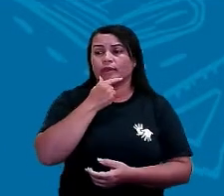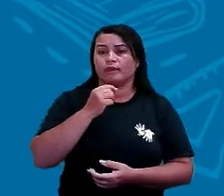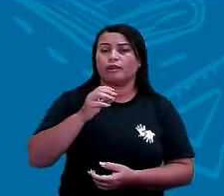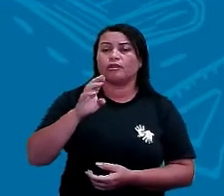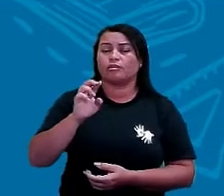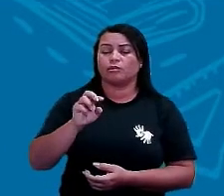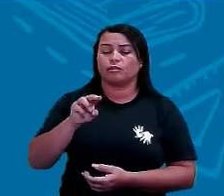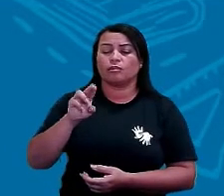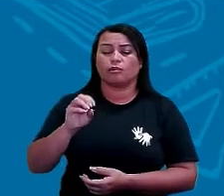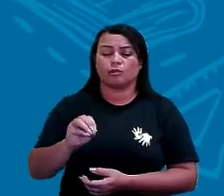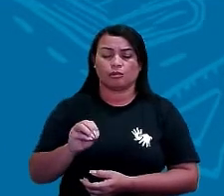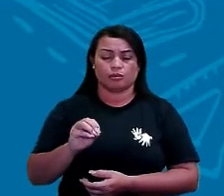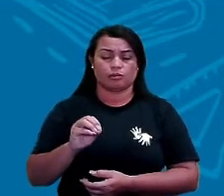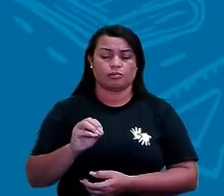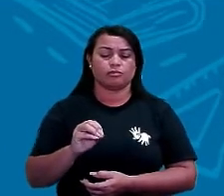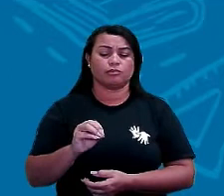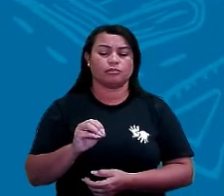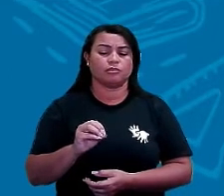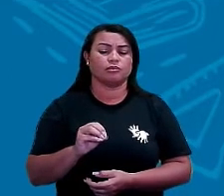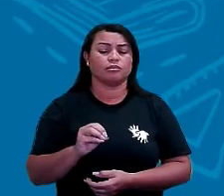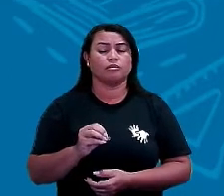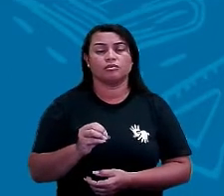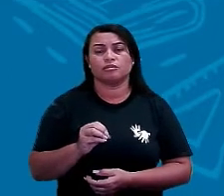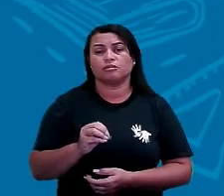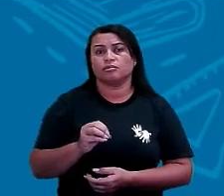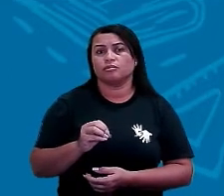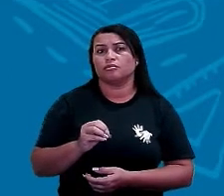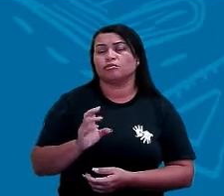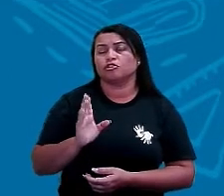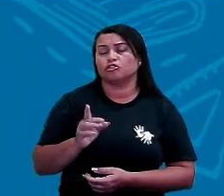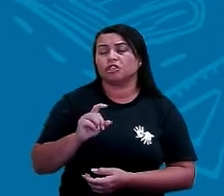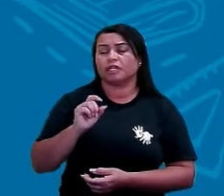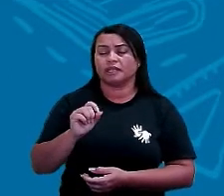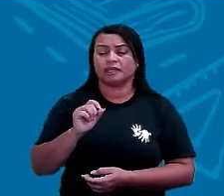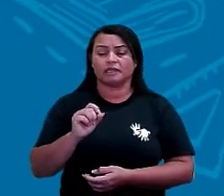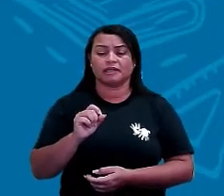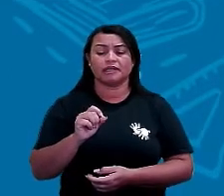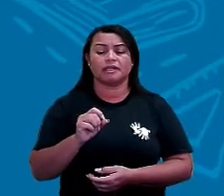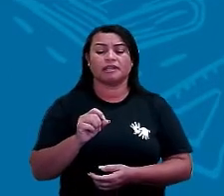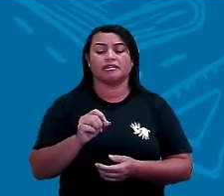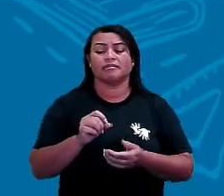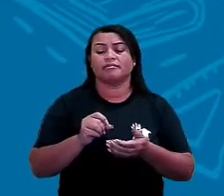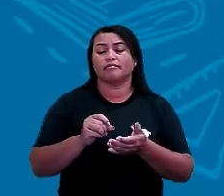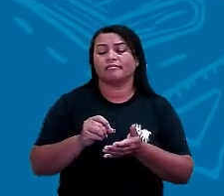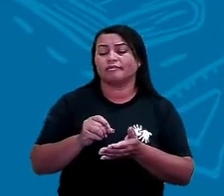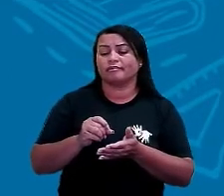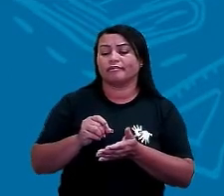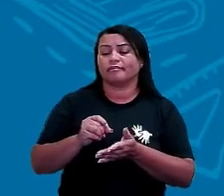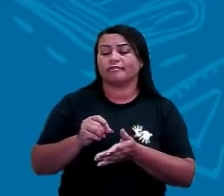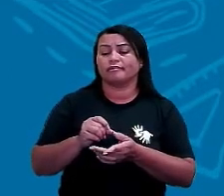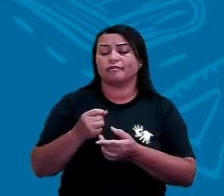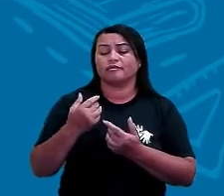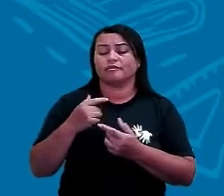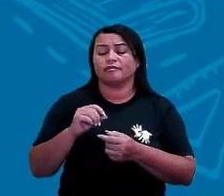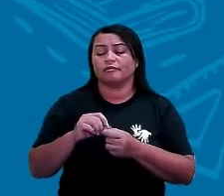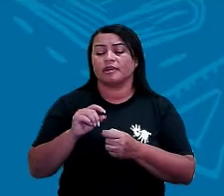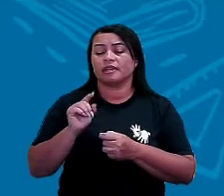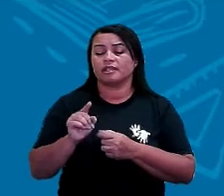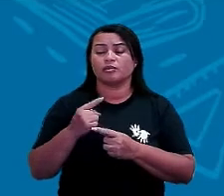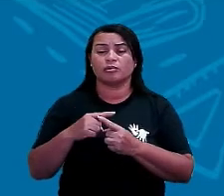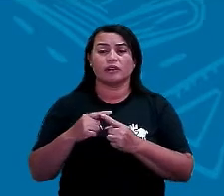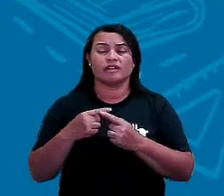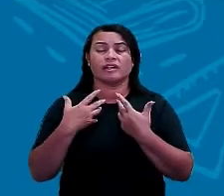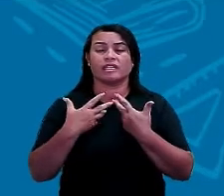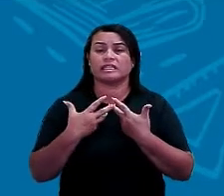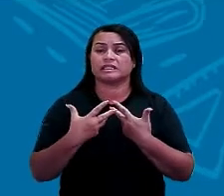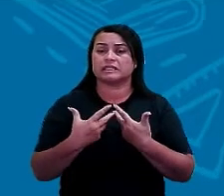isso, já que, né? Pois estava cansado de tanta humilhação. Então,